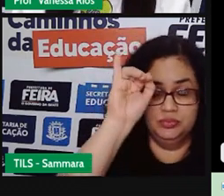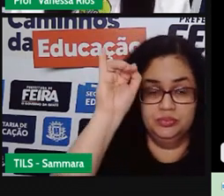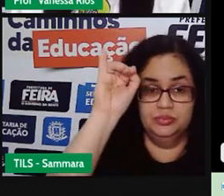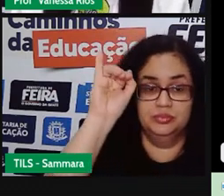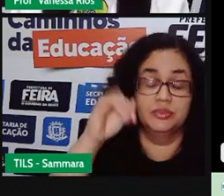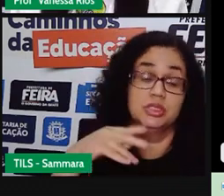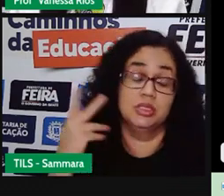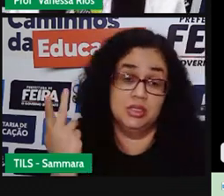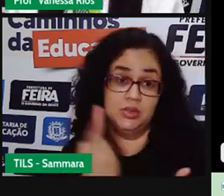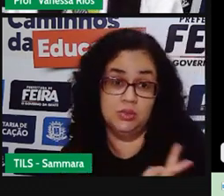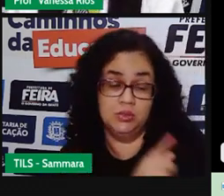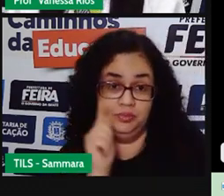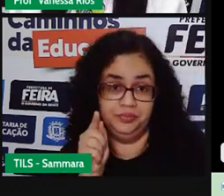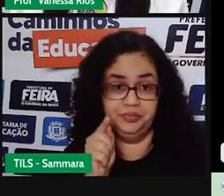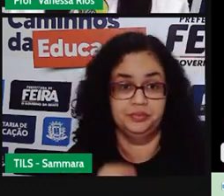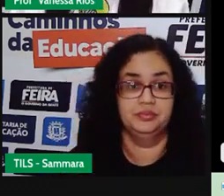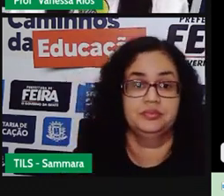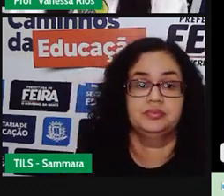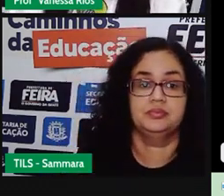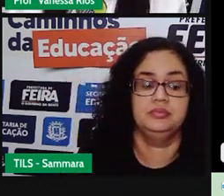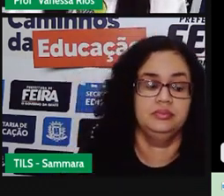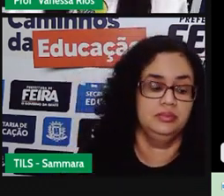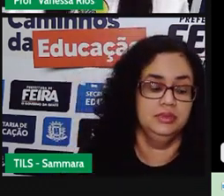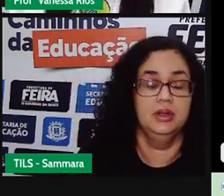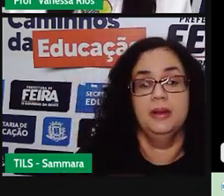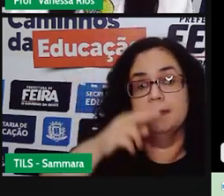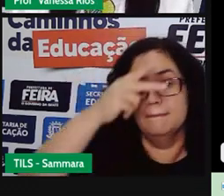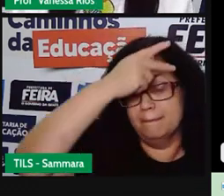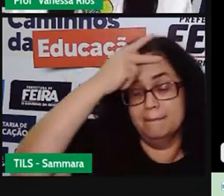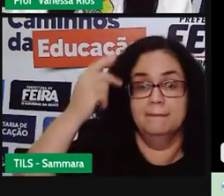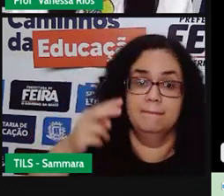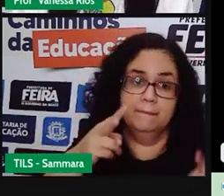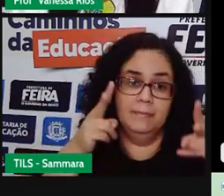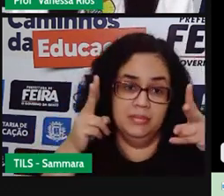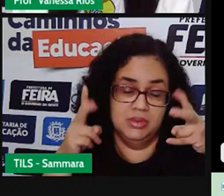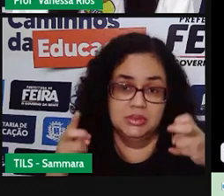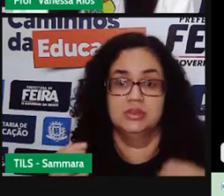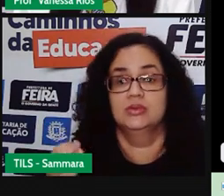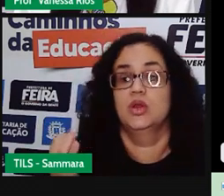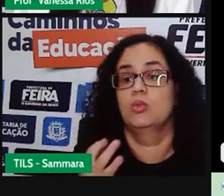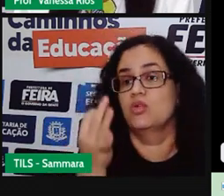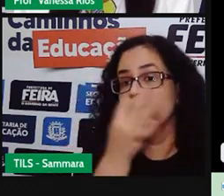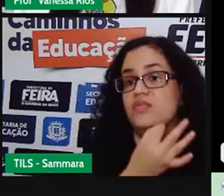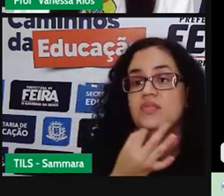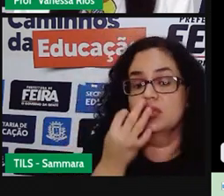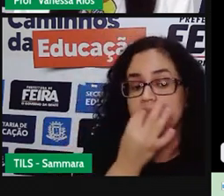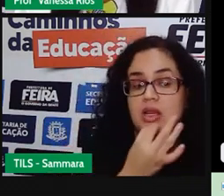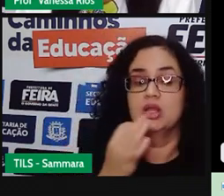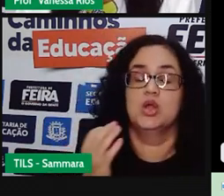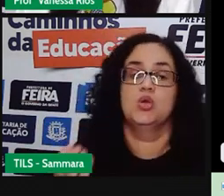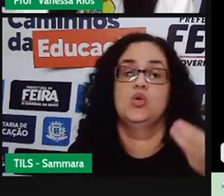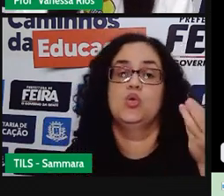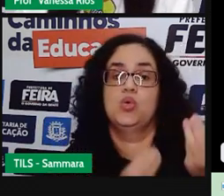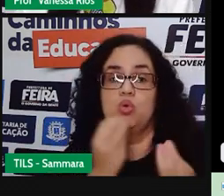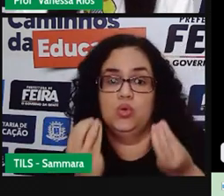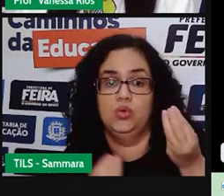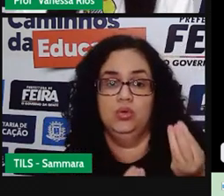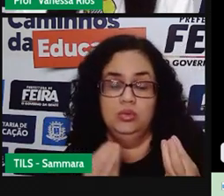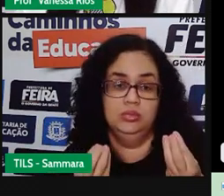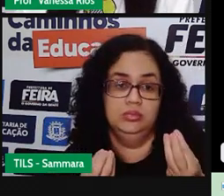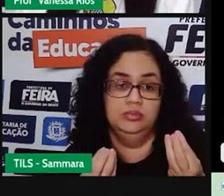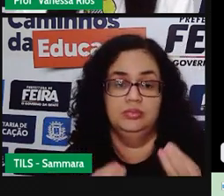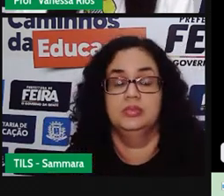entonação, em como a voz é colocada, e também vai prejudicar aí na compreensão e no entendimento.